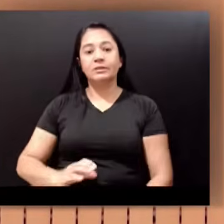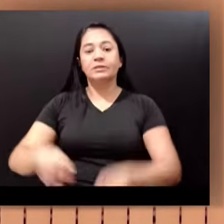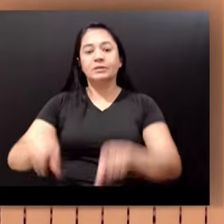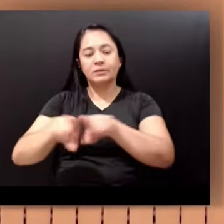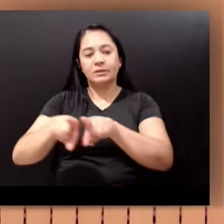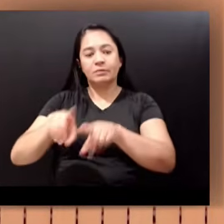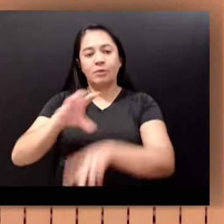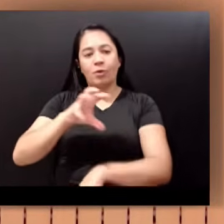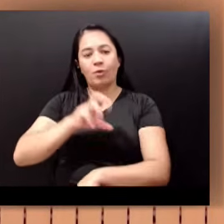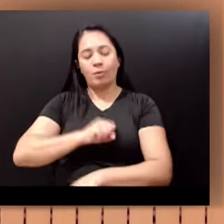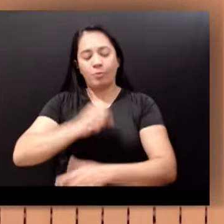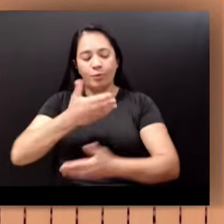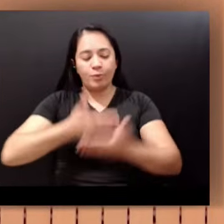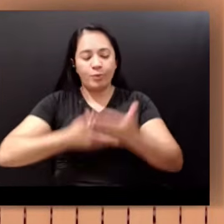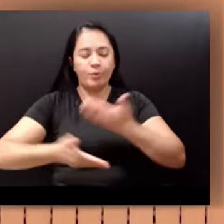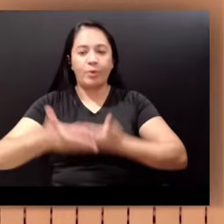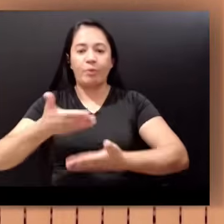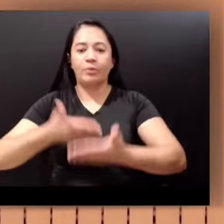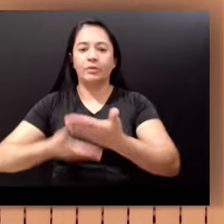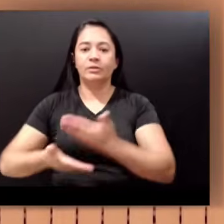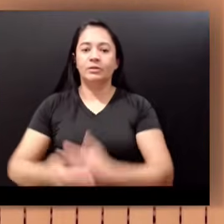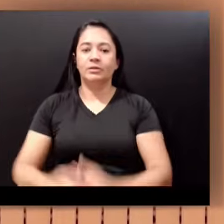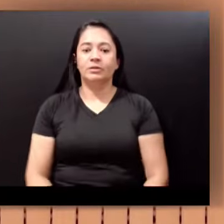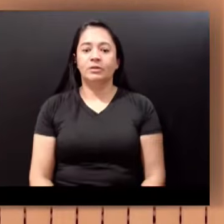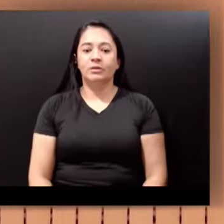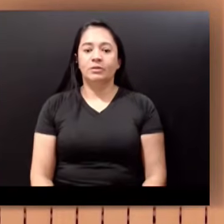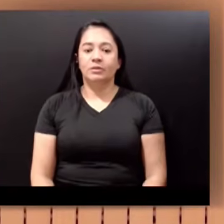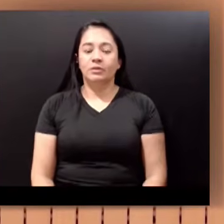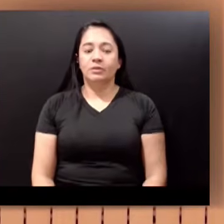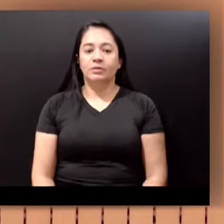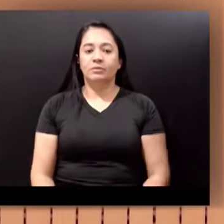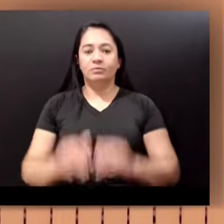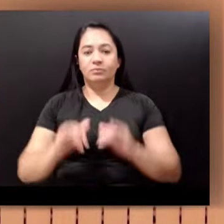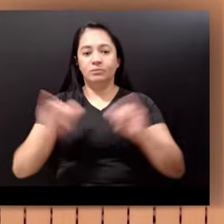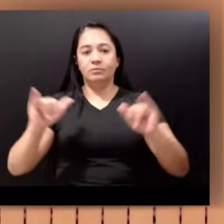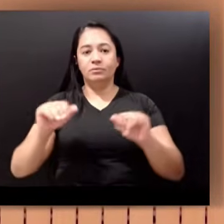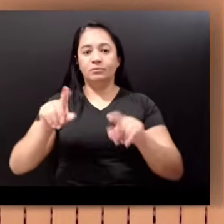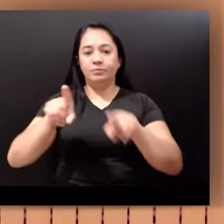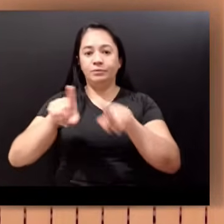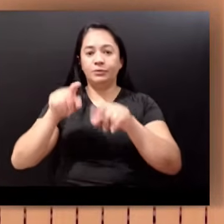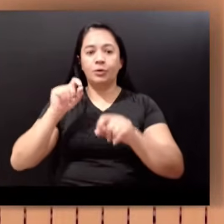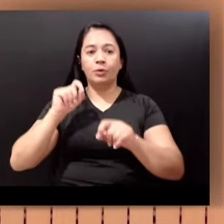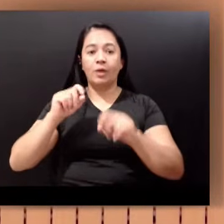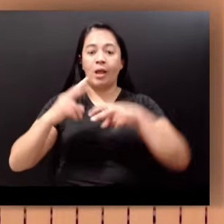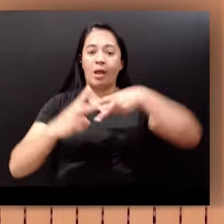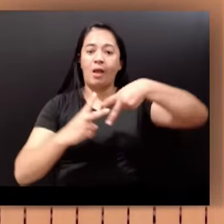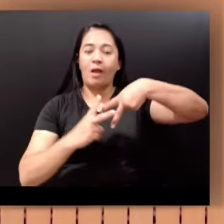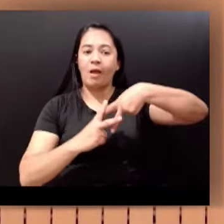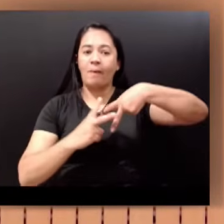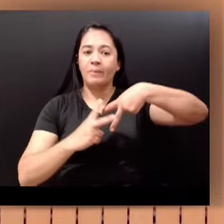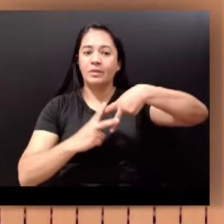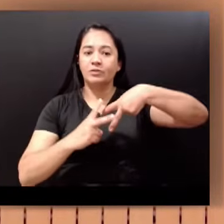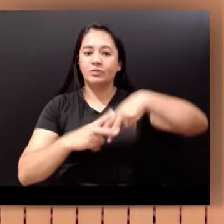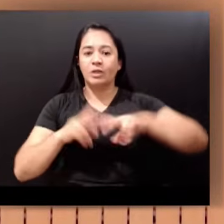próximo. É reafirmar que a maçonaria segue viva, atuante e